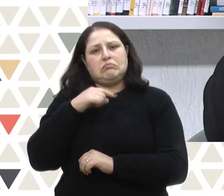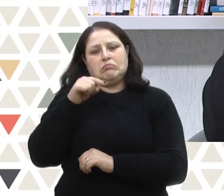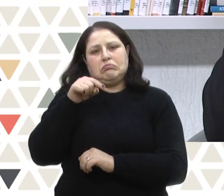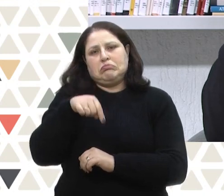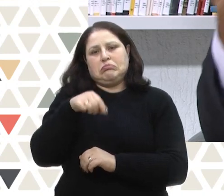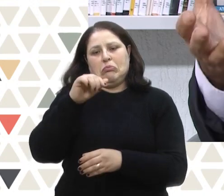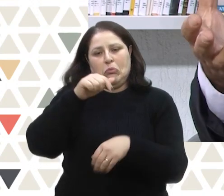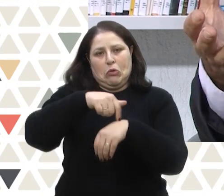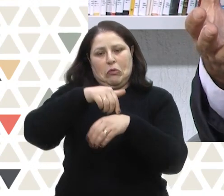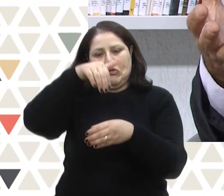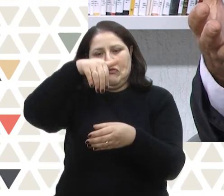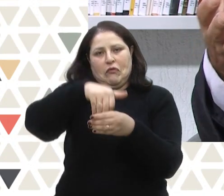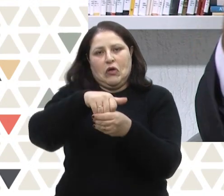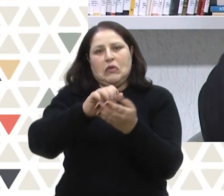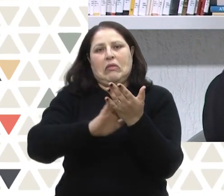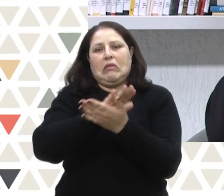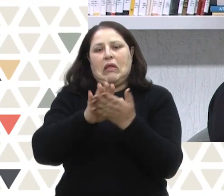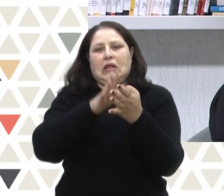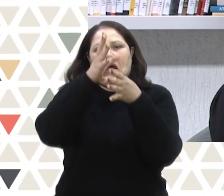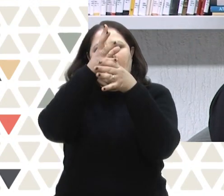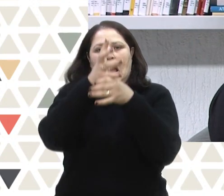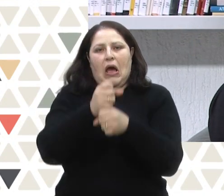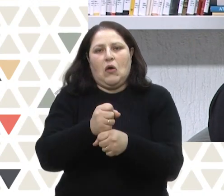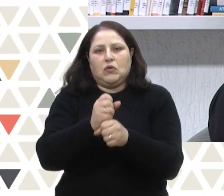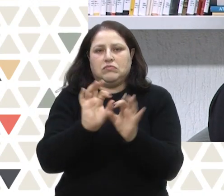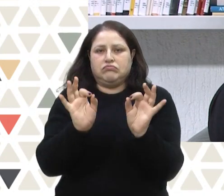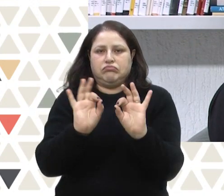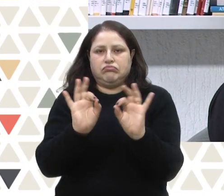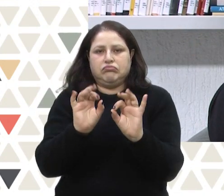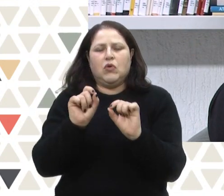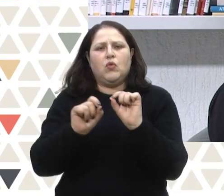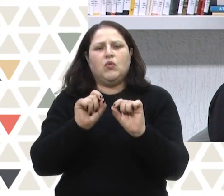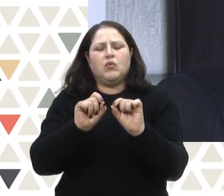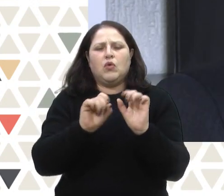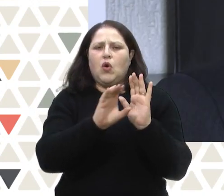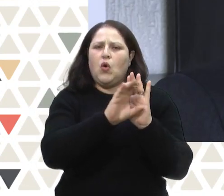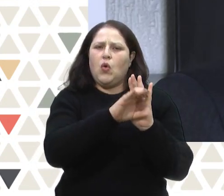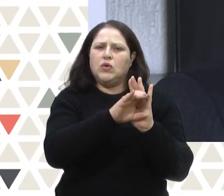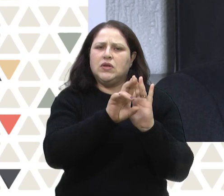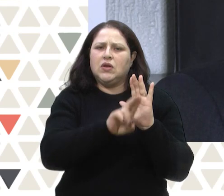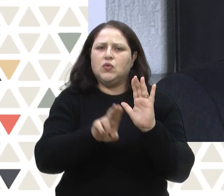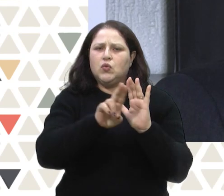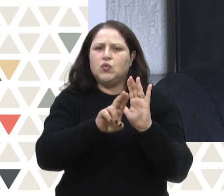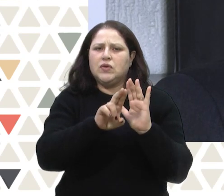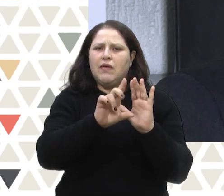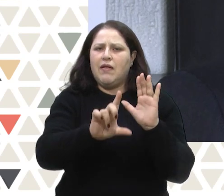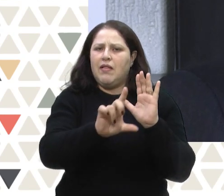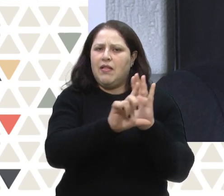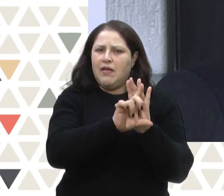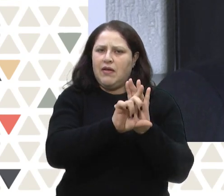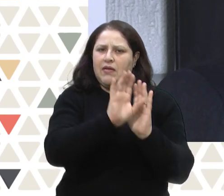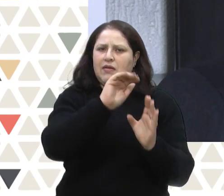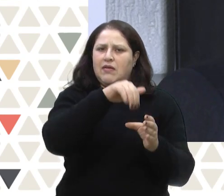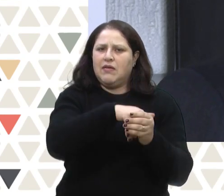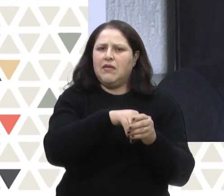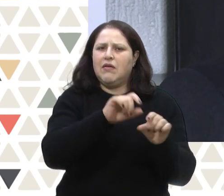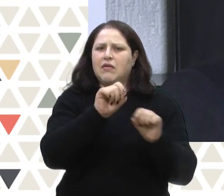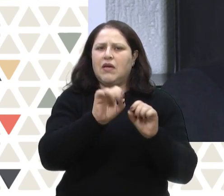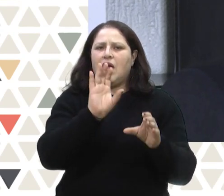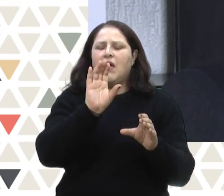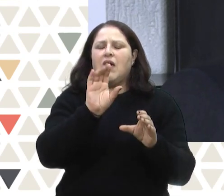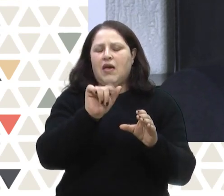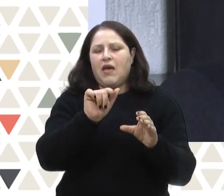para nenhum cálculo. E o conceito que se utiliza hoje na legislação eleitoral é o conceito de